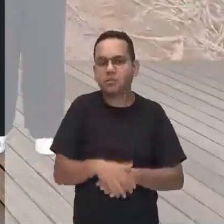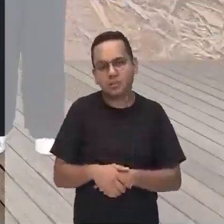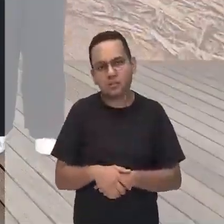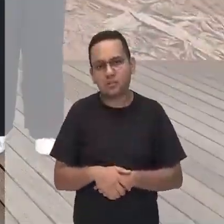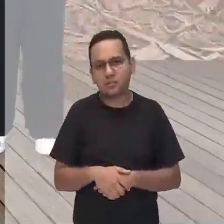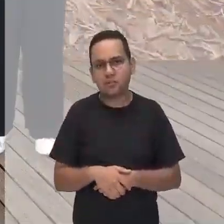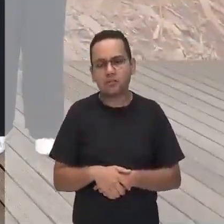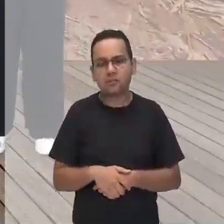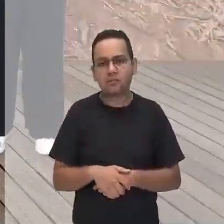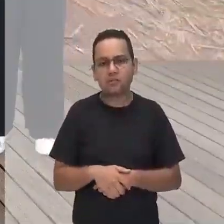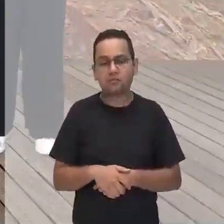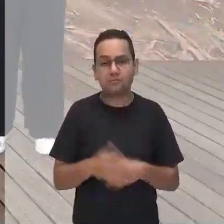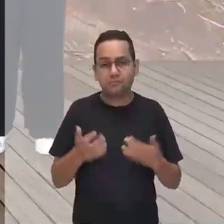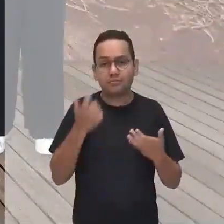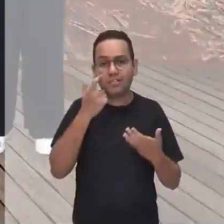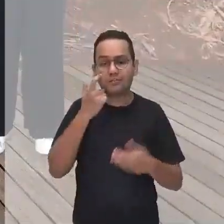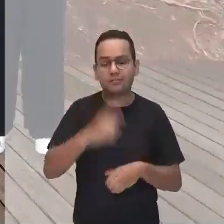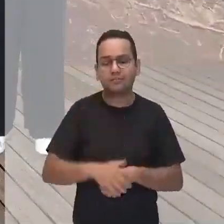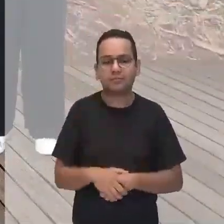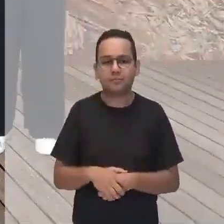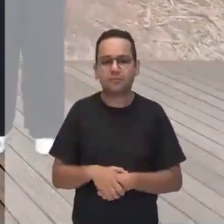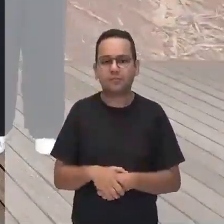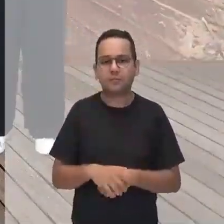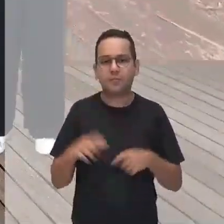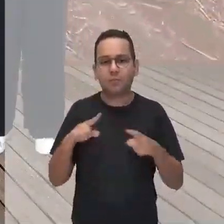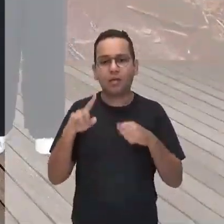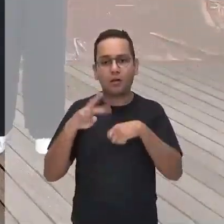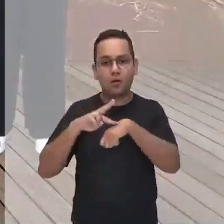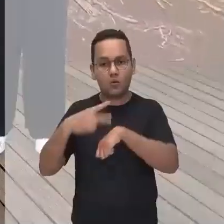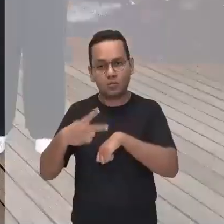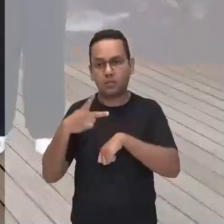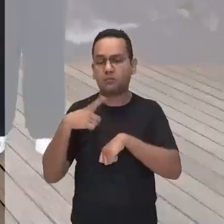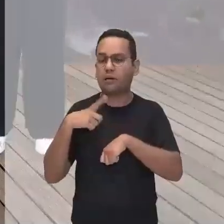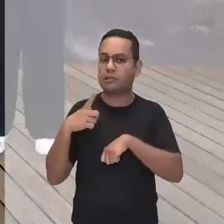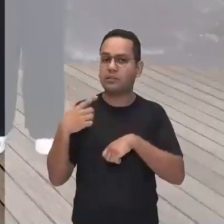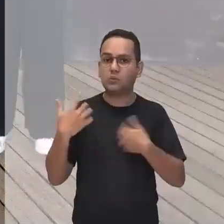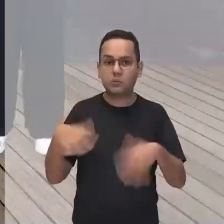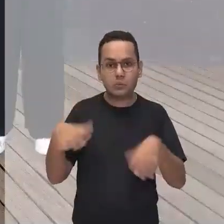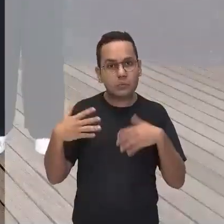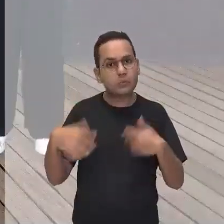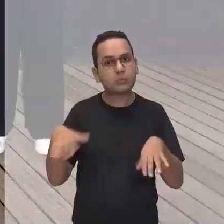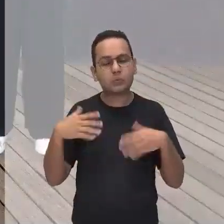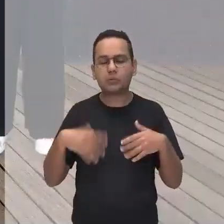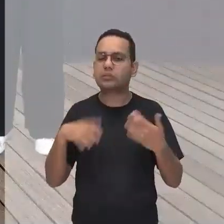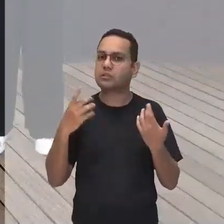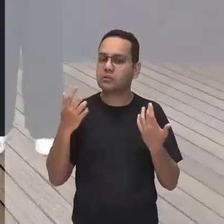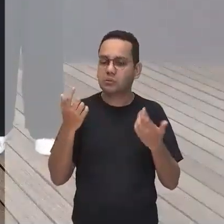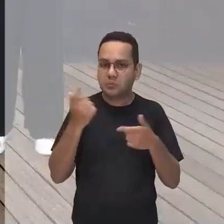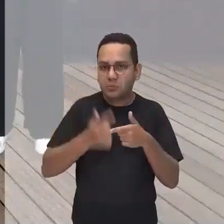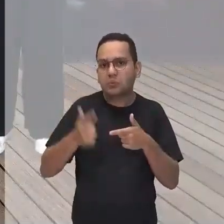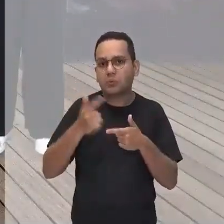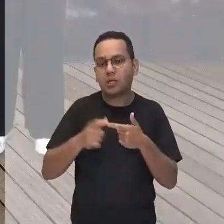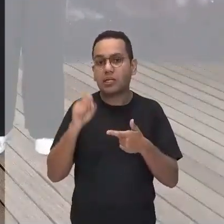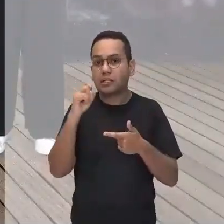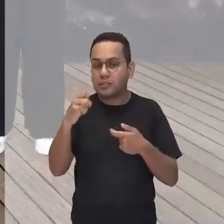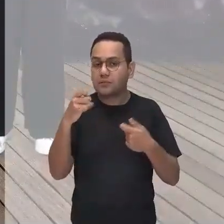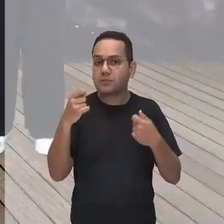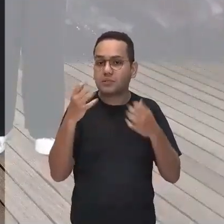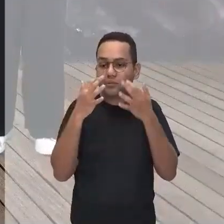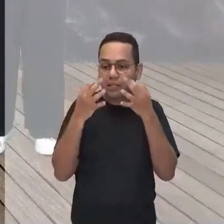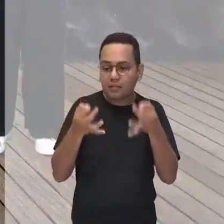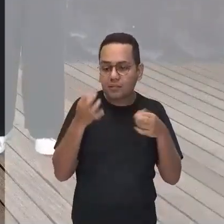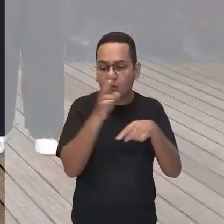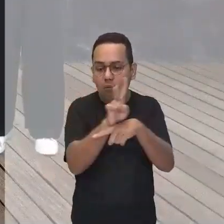limites. Então, as consequências ali vão ser desastrosas se a gente não der uma atenção devida para